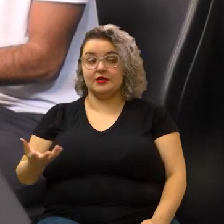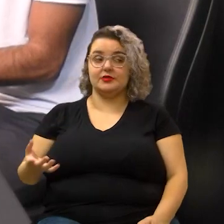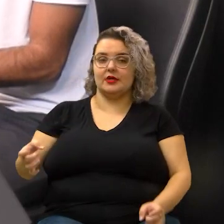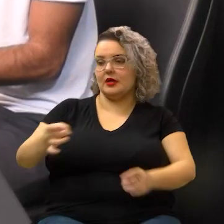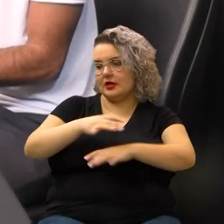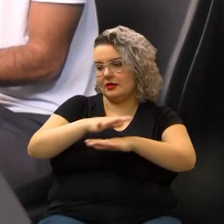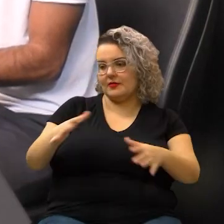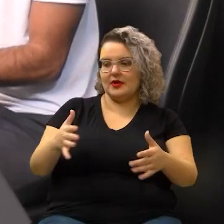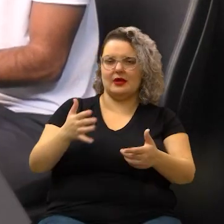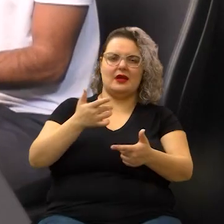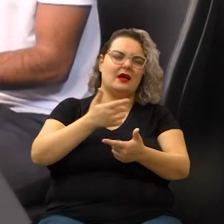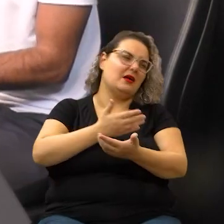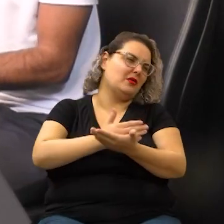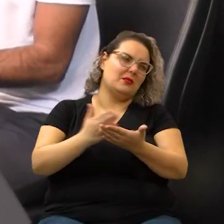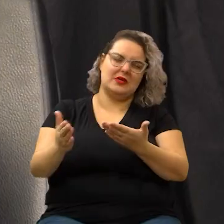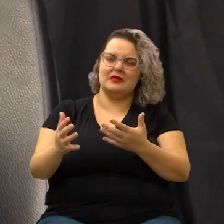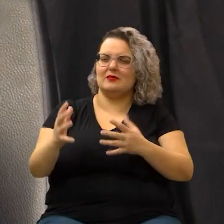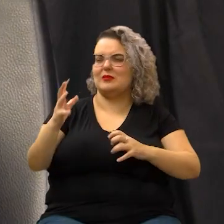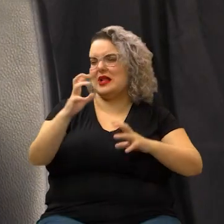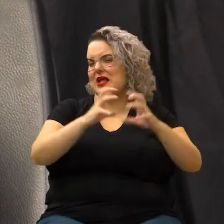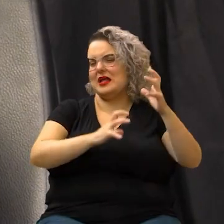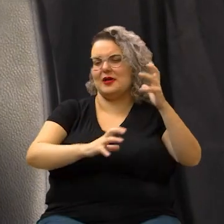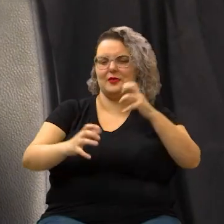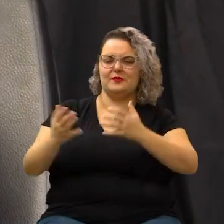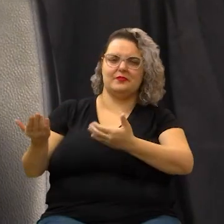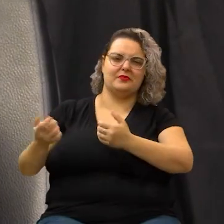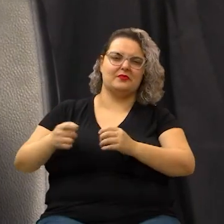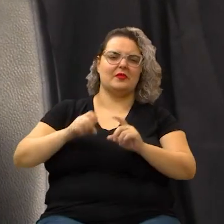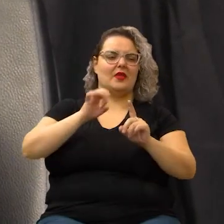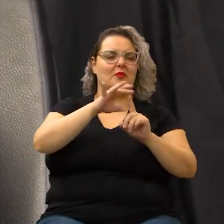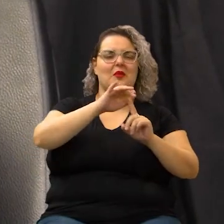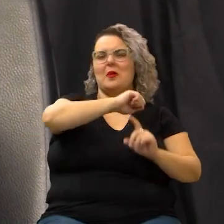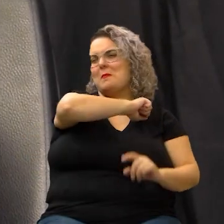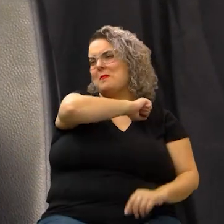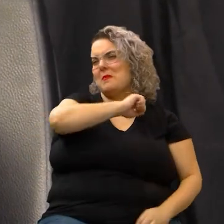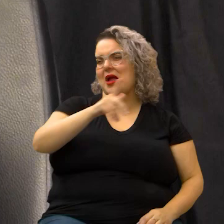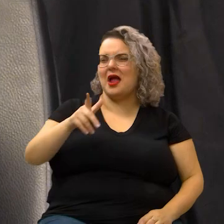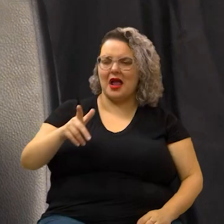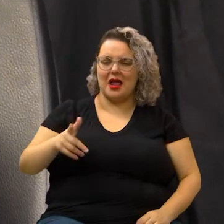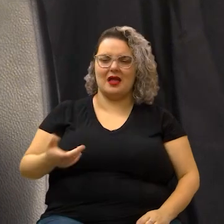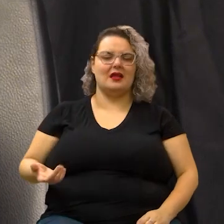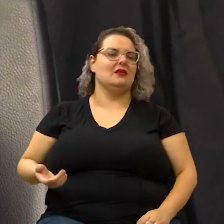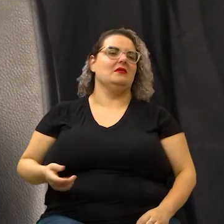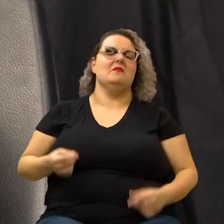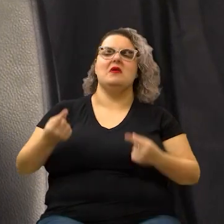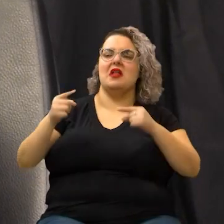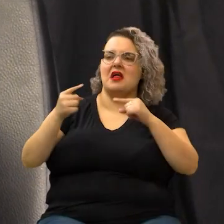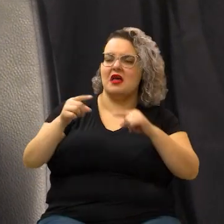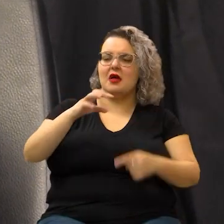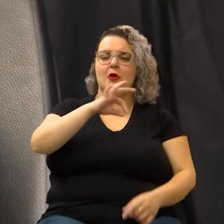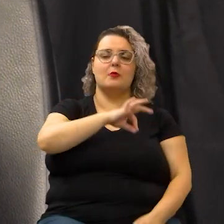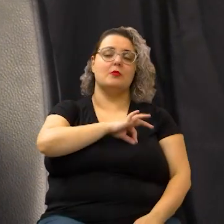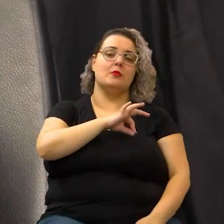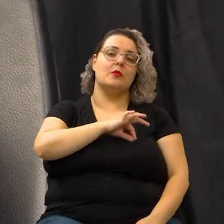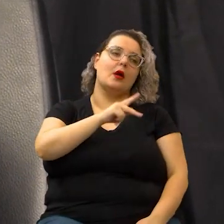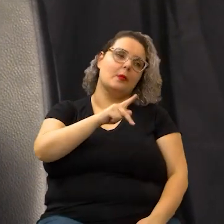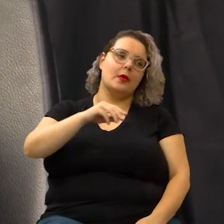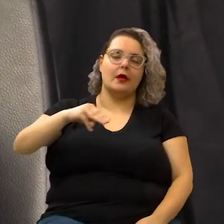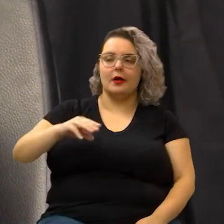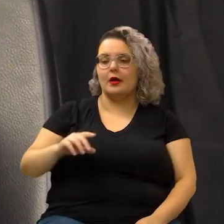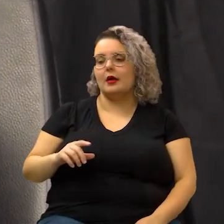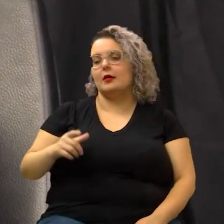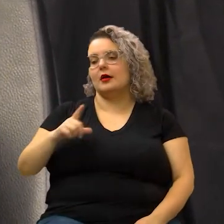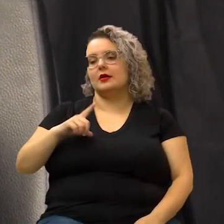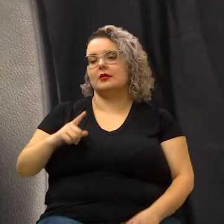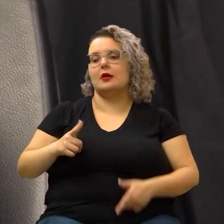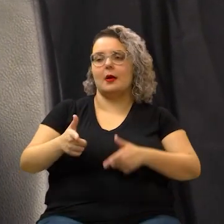aí começavam as grandes confusões de alguns jovens, né, jogar garrafa, hostilizar a PM, que aí era uma outra